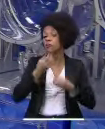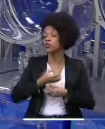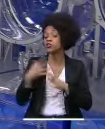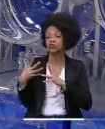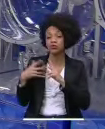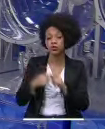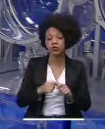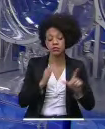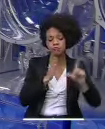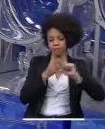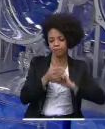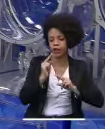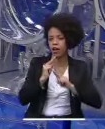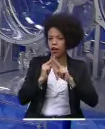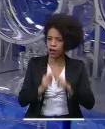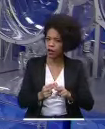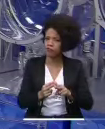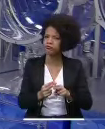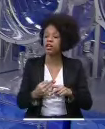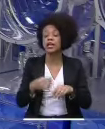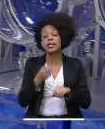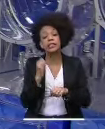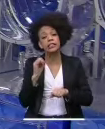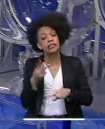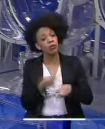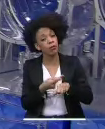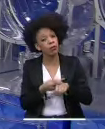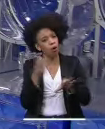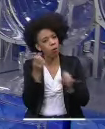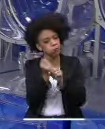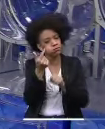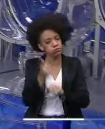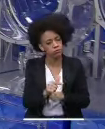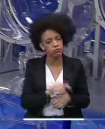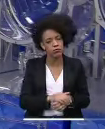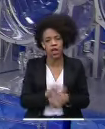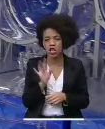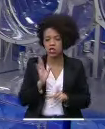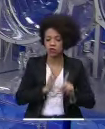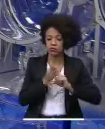internet. Aí poderá saber de onde são as apostas vencedoras, se o prêmio está acumulado.